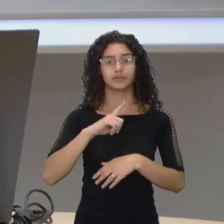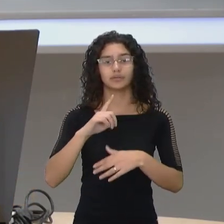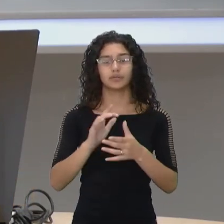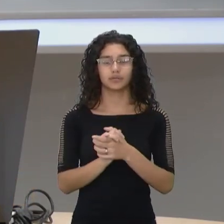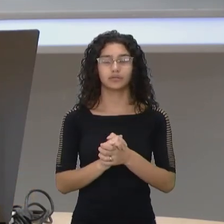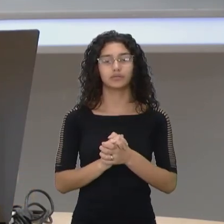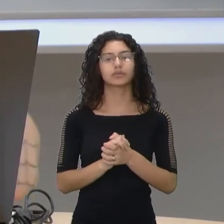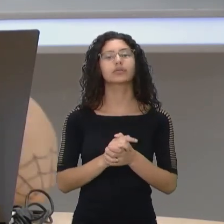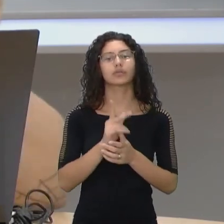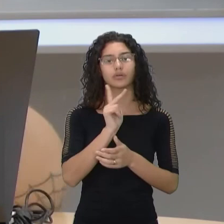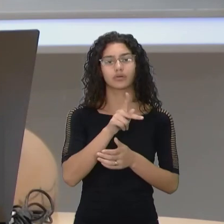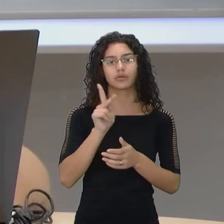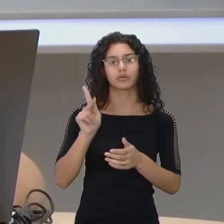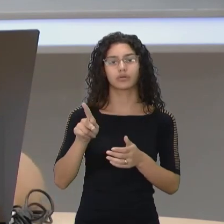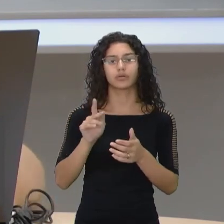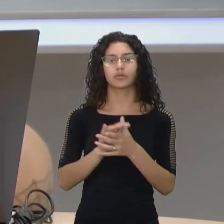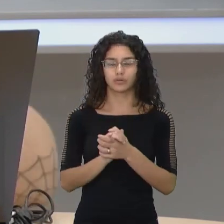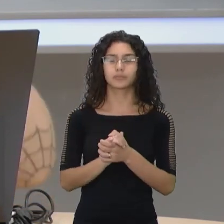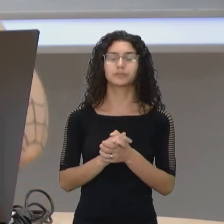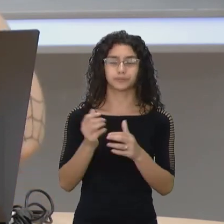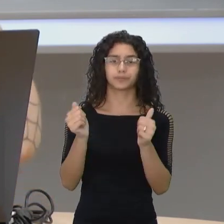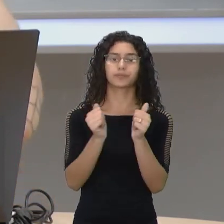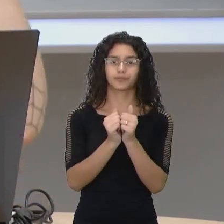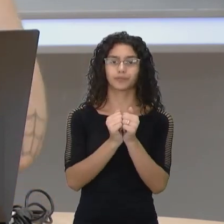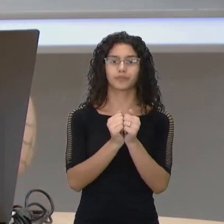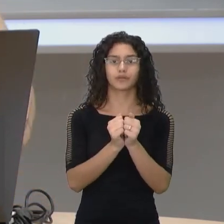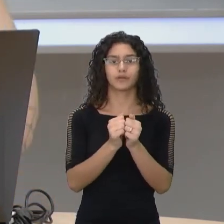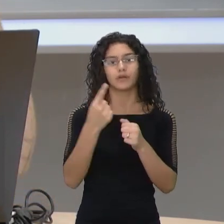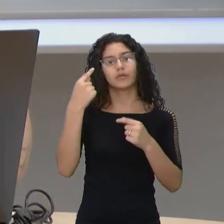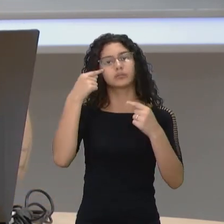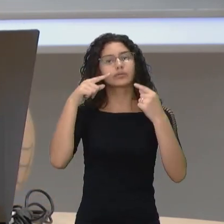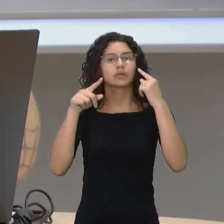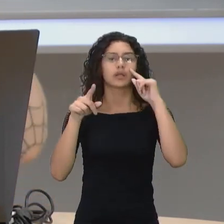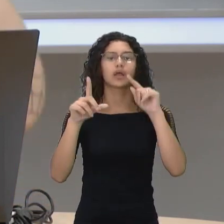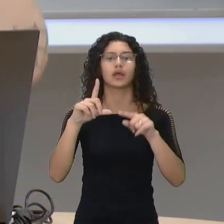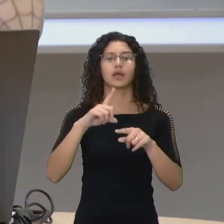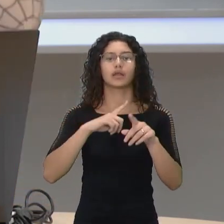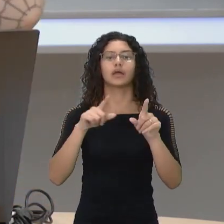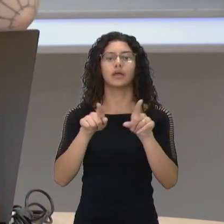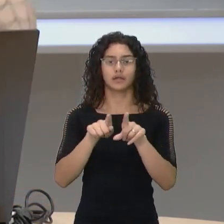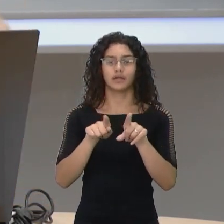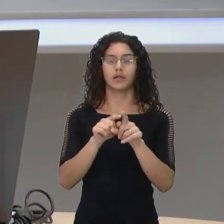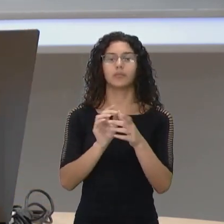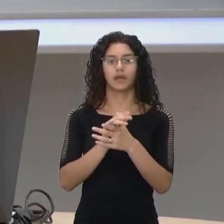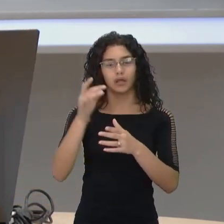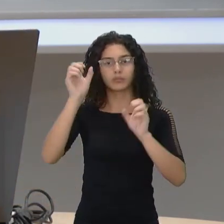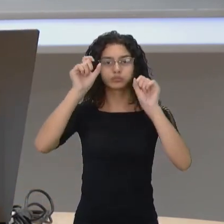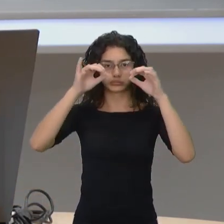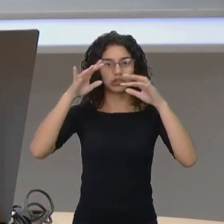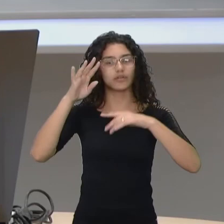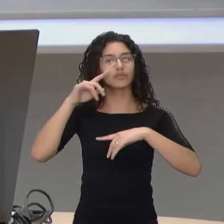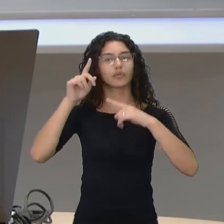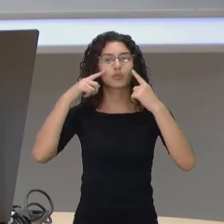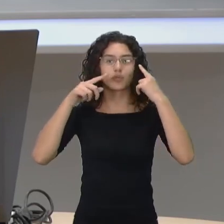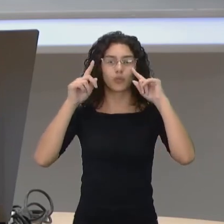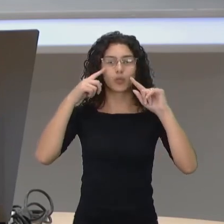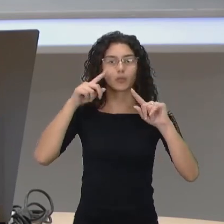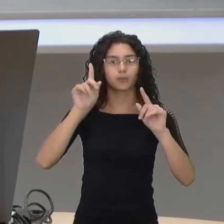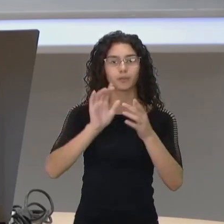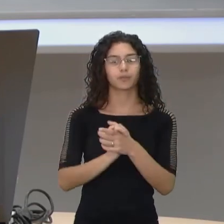orientação do professor, da professora de vocês, outras ideias hão de fazer essa tempestade ficar mais grossa, né?